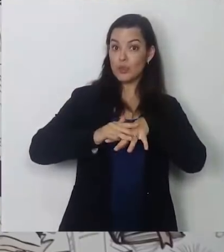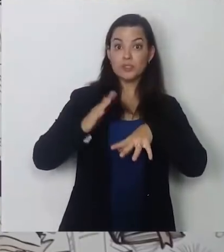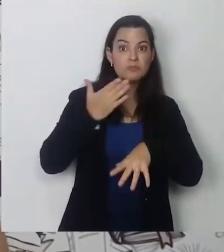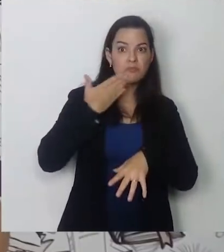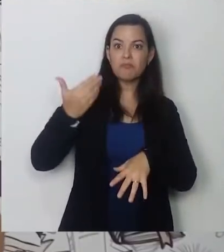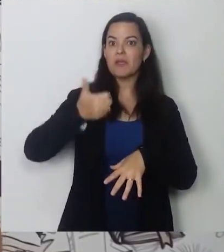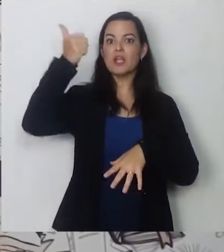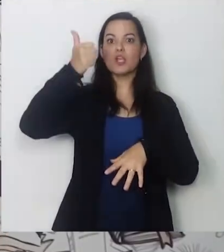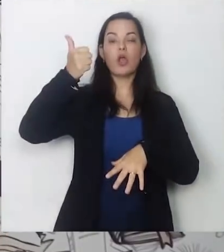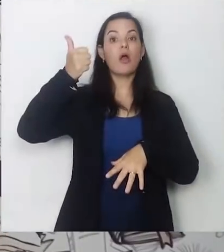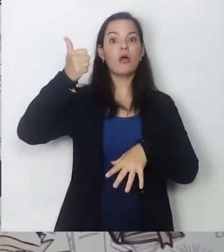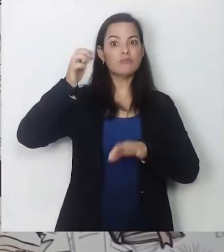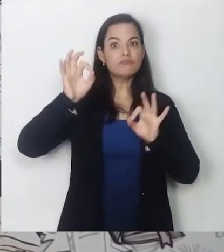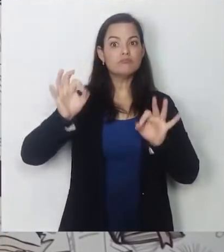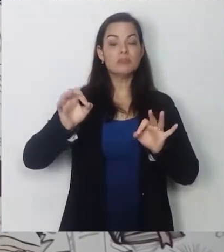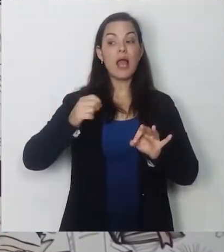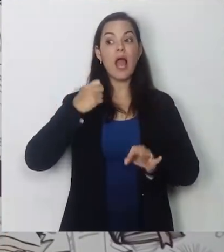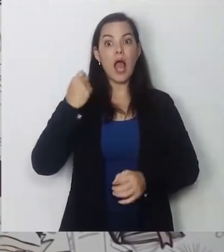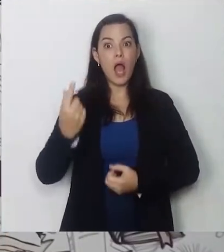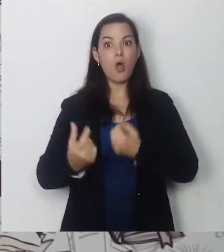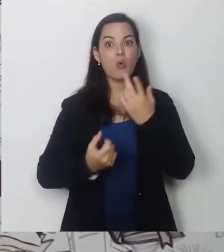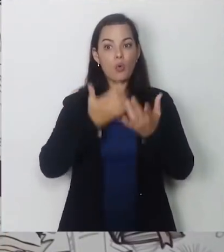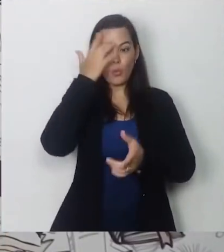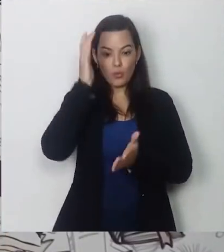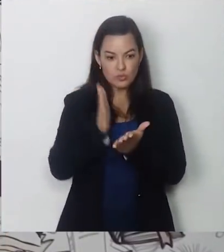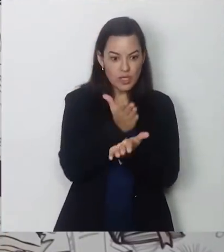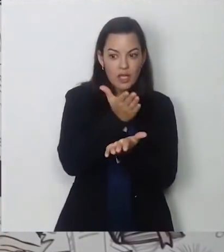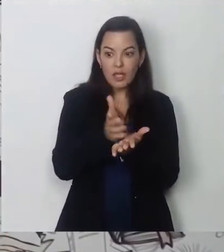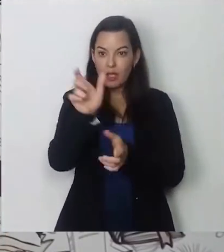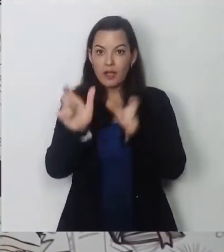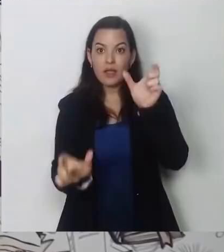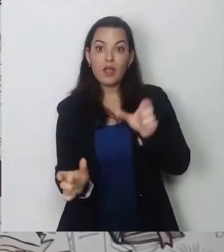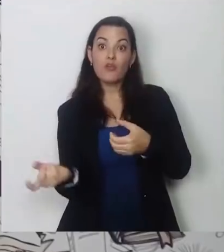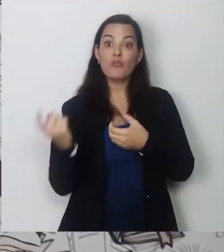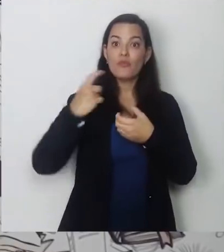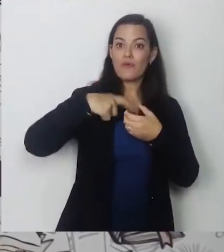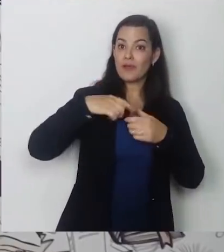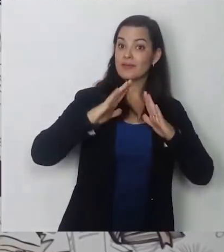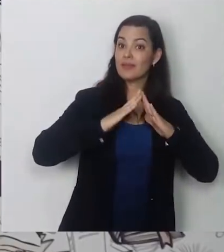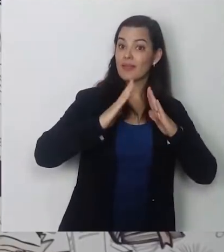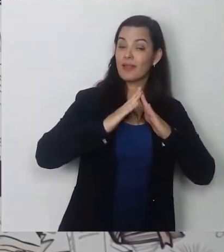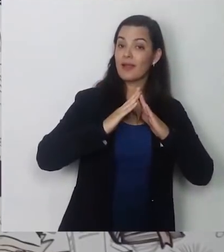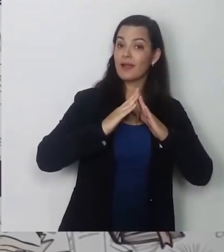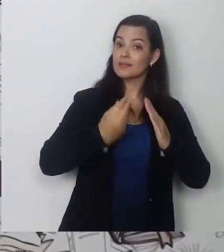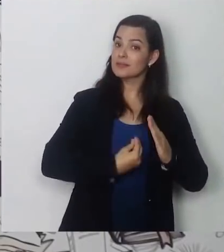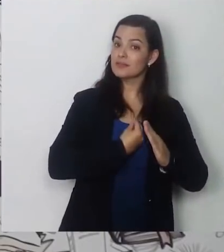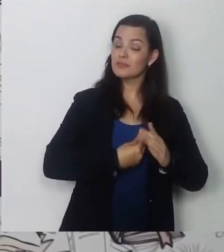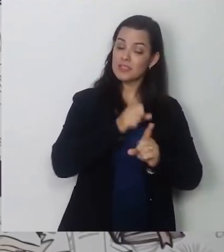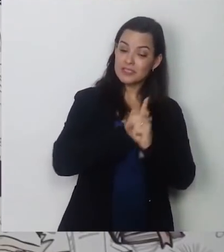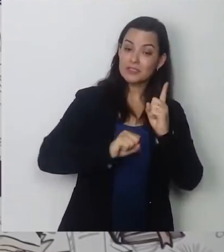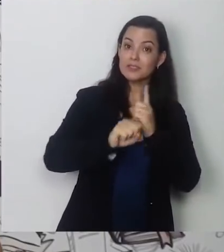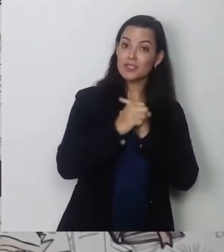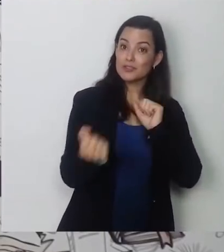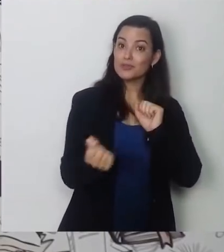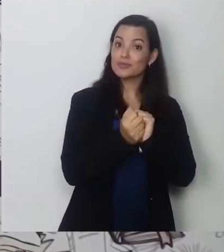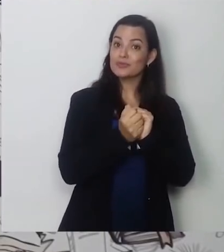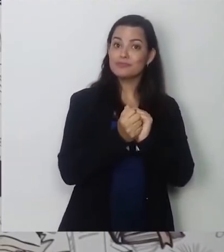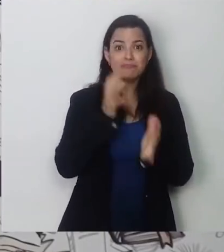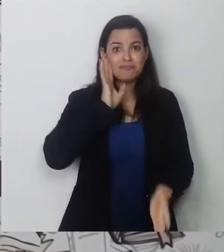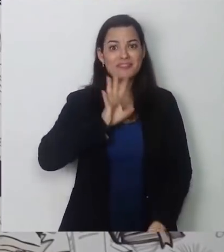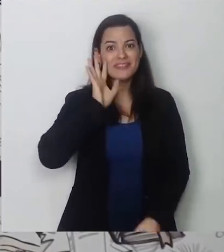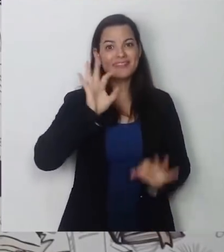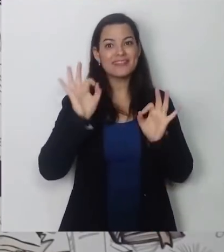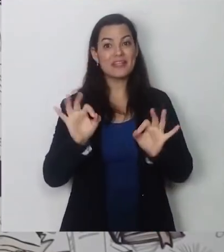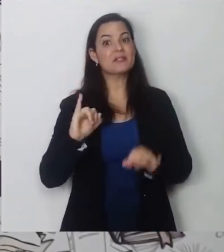deles conseguiram até a voltar e conviver em sociedade. Olha que legal! Isso